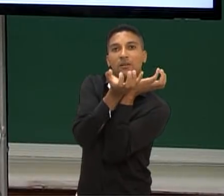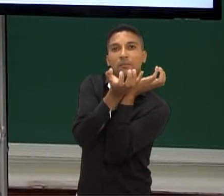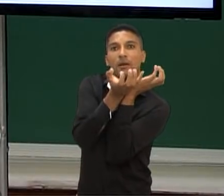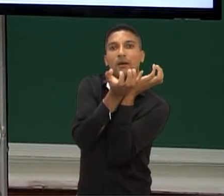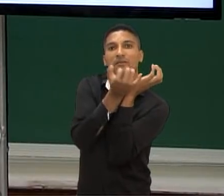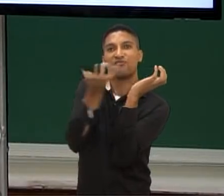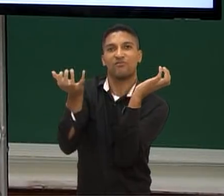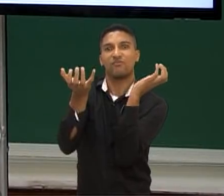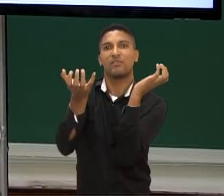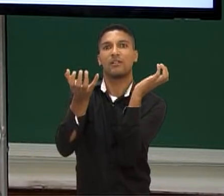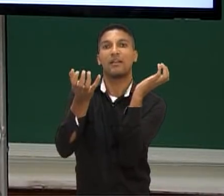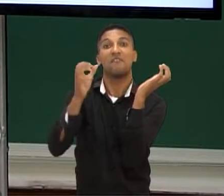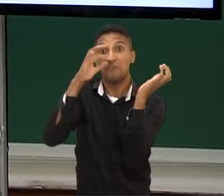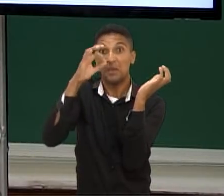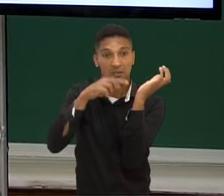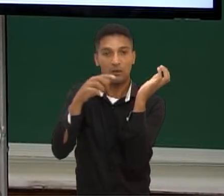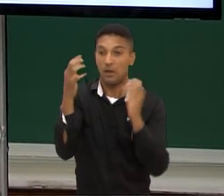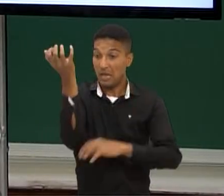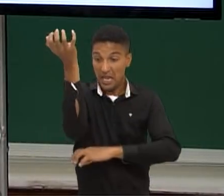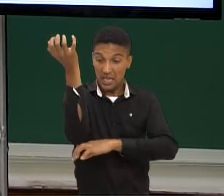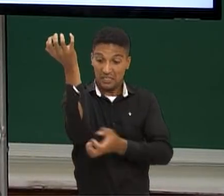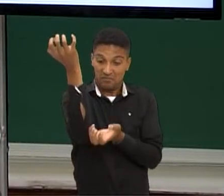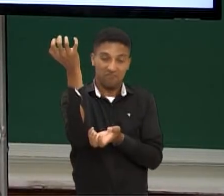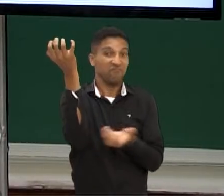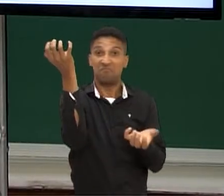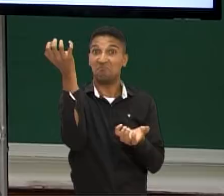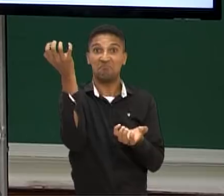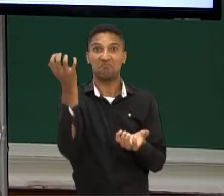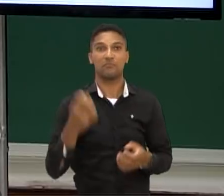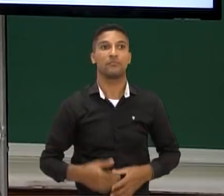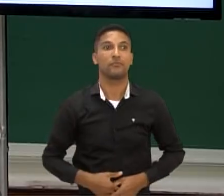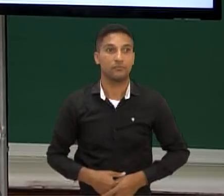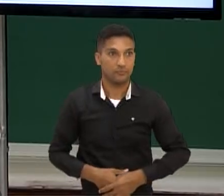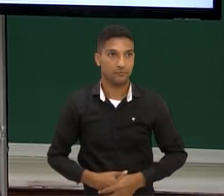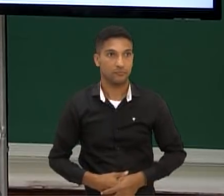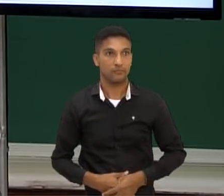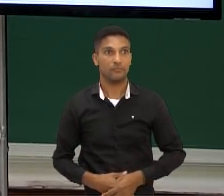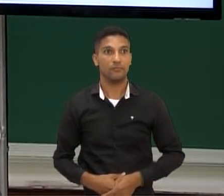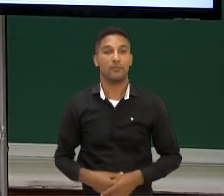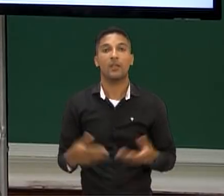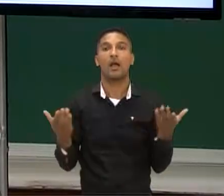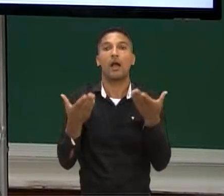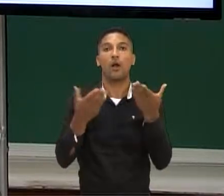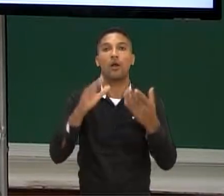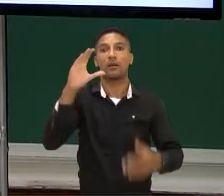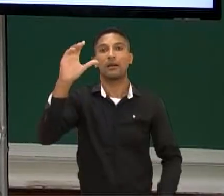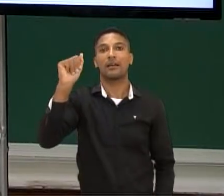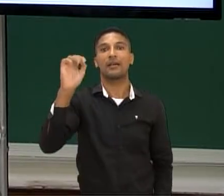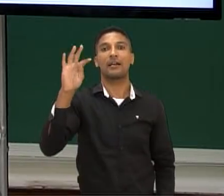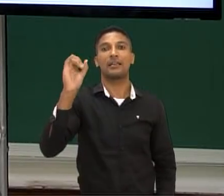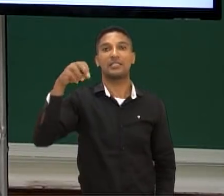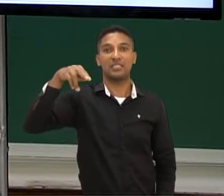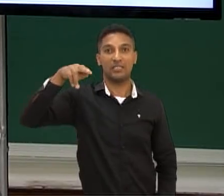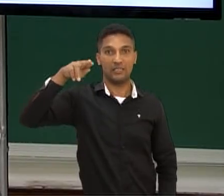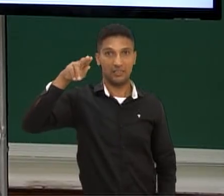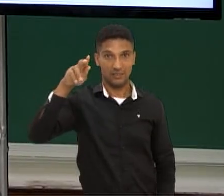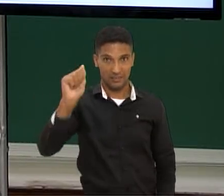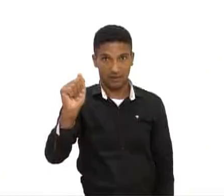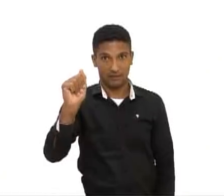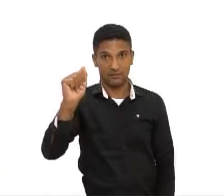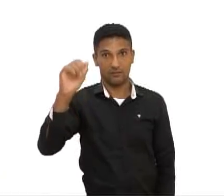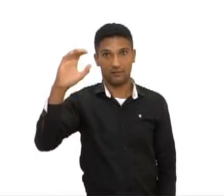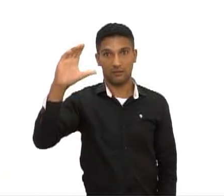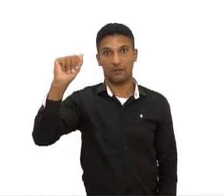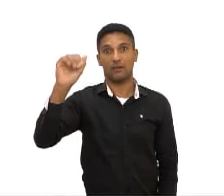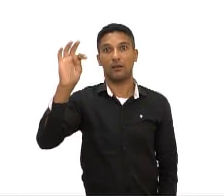A Caatinga também é uma vegetação que você bate o olho, já caracteriza